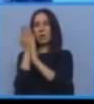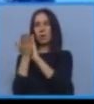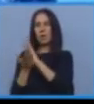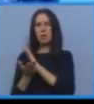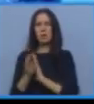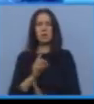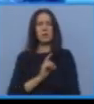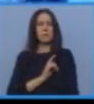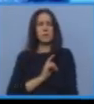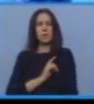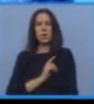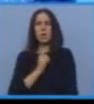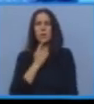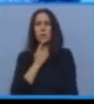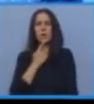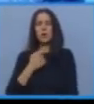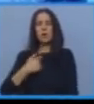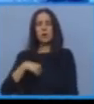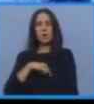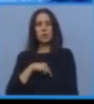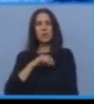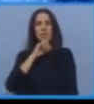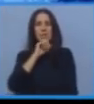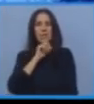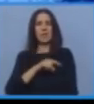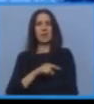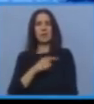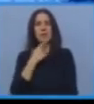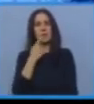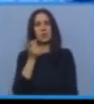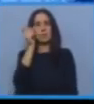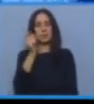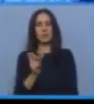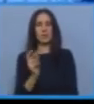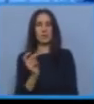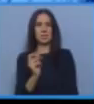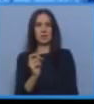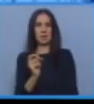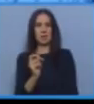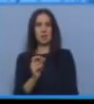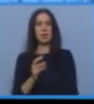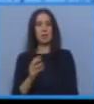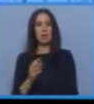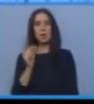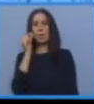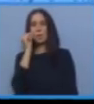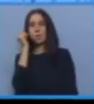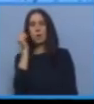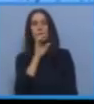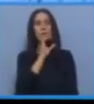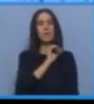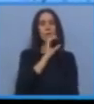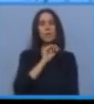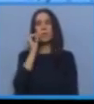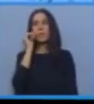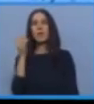pessoal que nós podemos falar realmente de uma terceira pessoa que liga o Pai com o Filho e o Filho com o Pai.